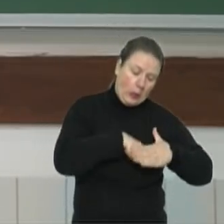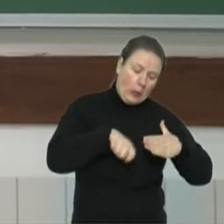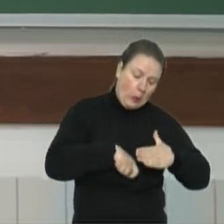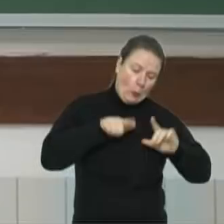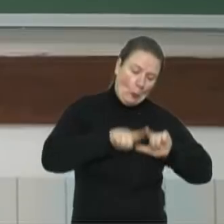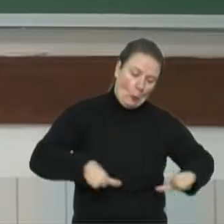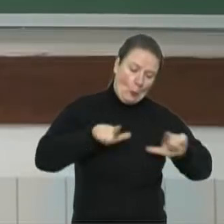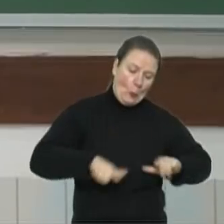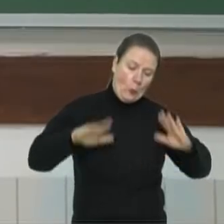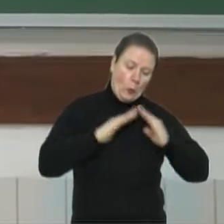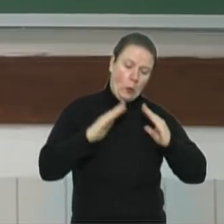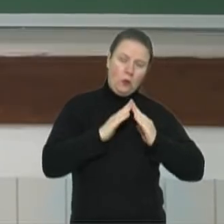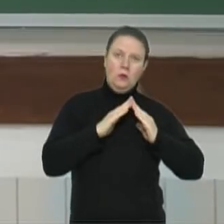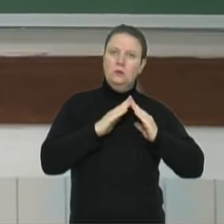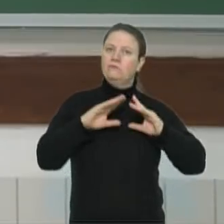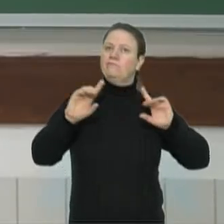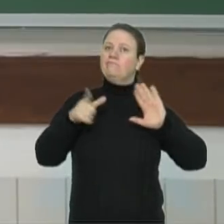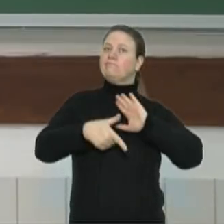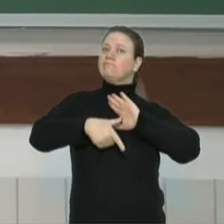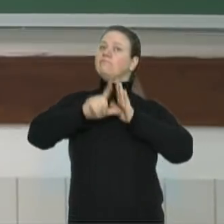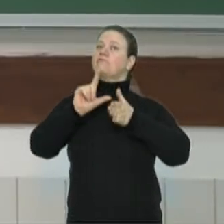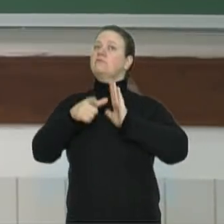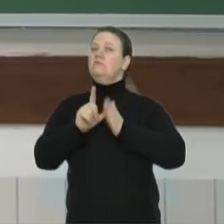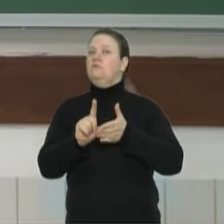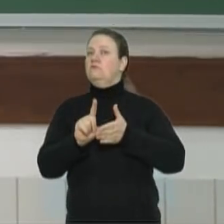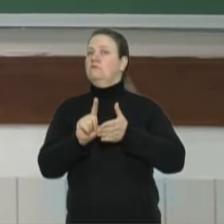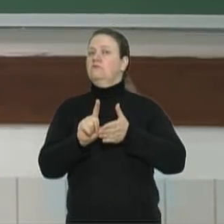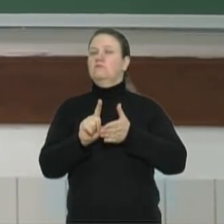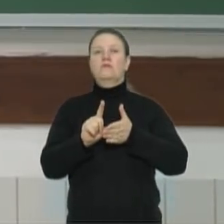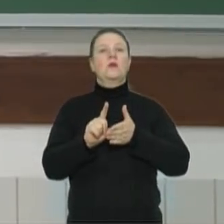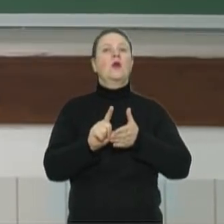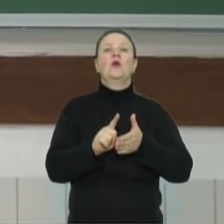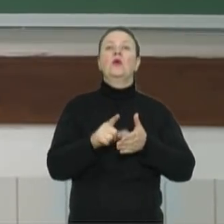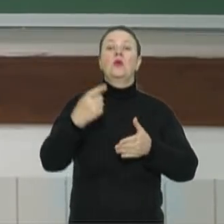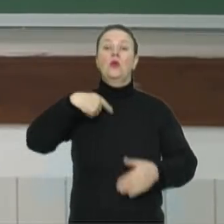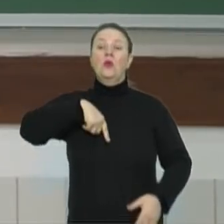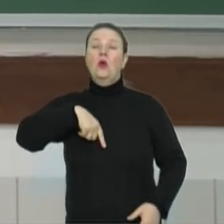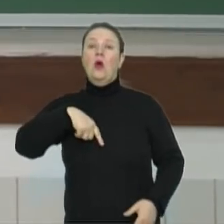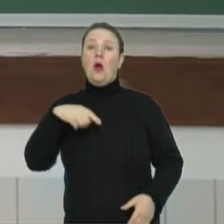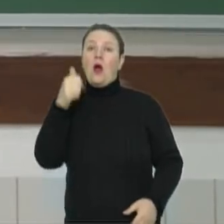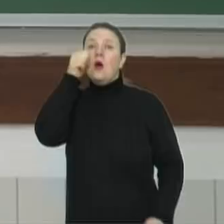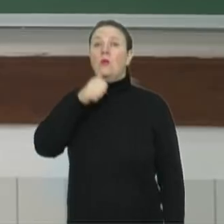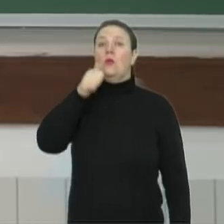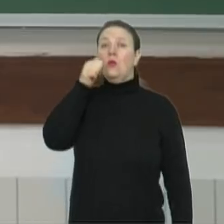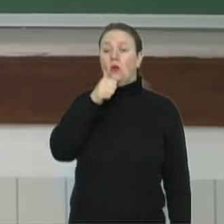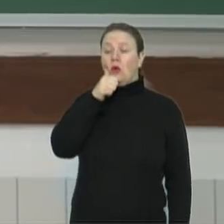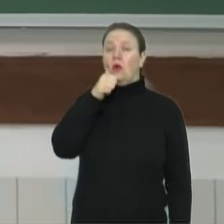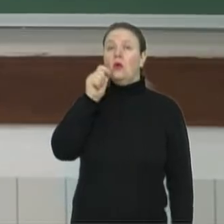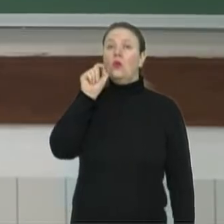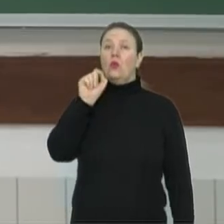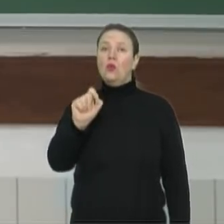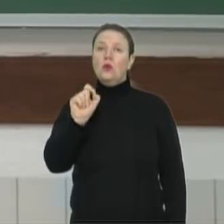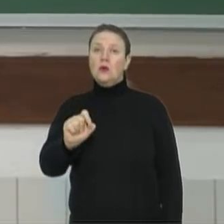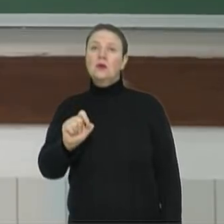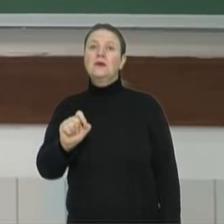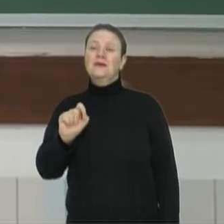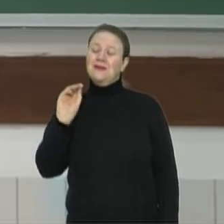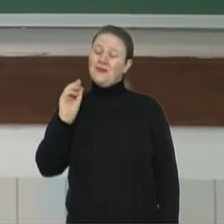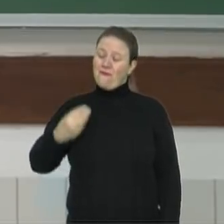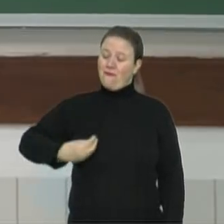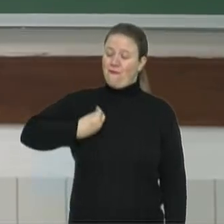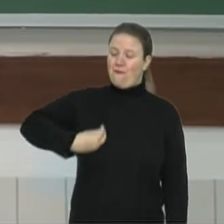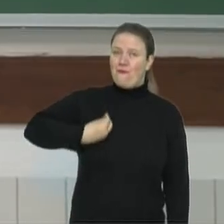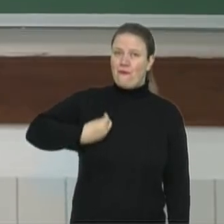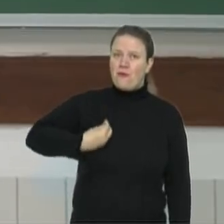nada antes da existência. Se não existe essa essência, a condição da mulher se dá aqui. Então, a mulher está